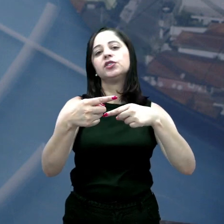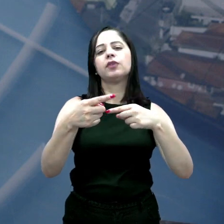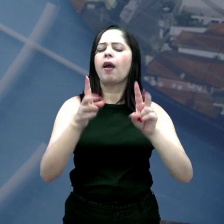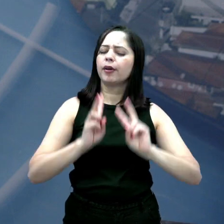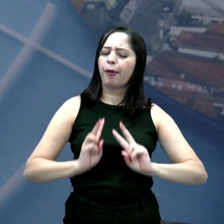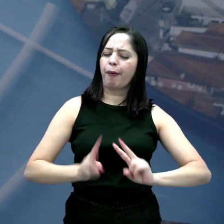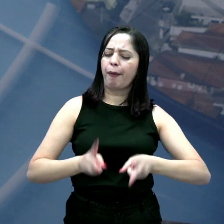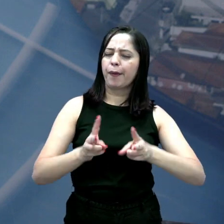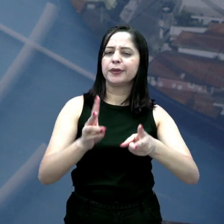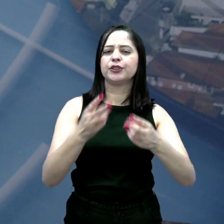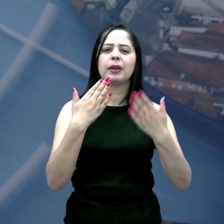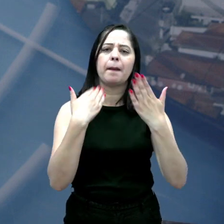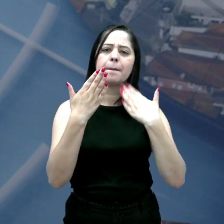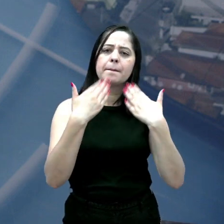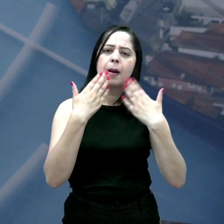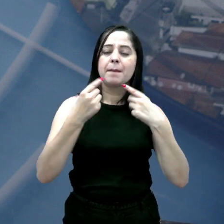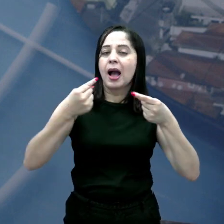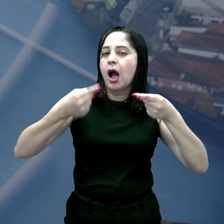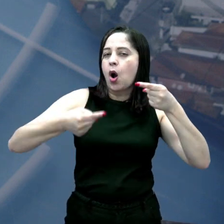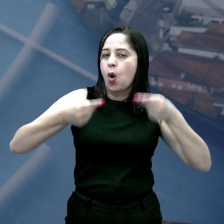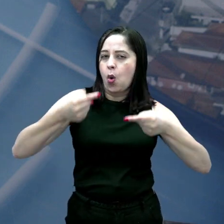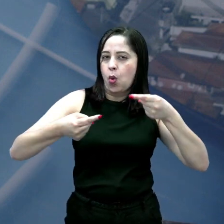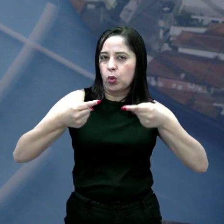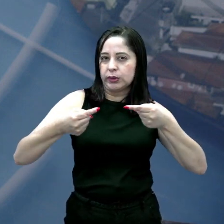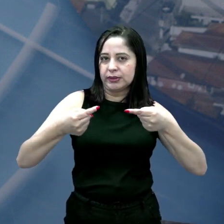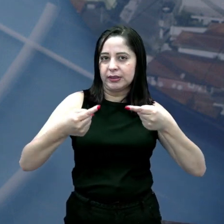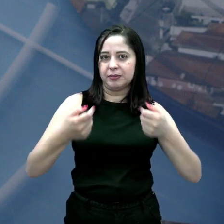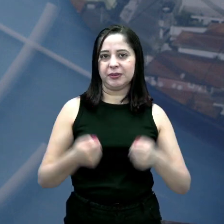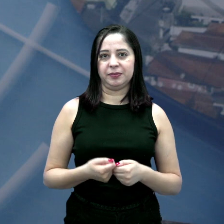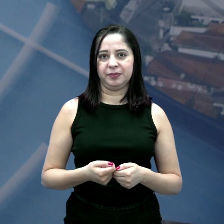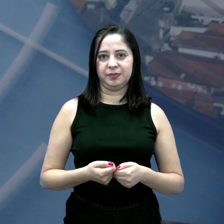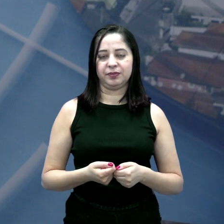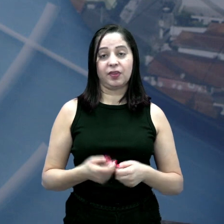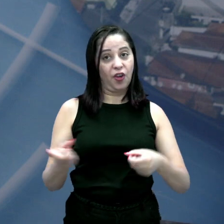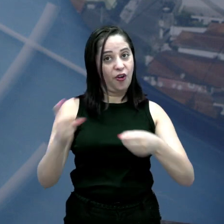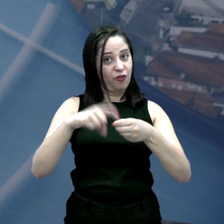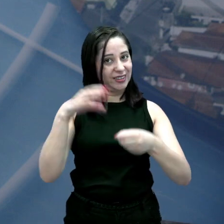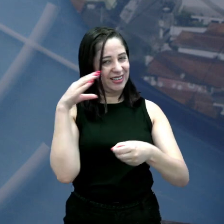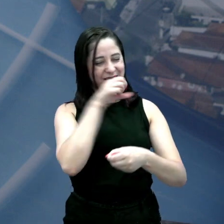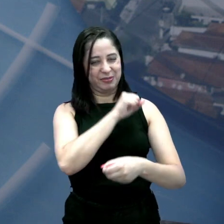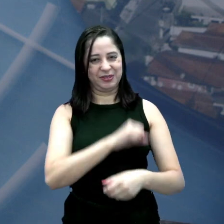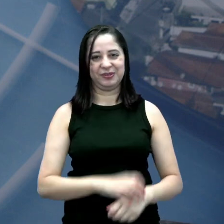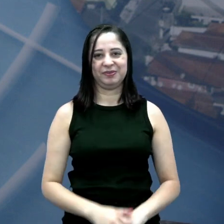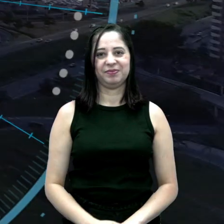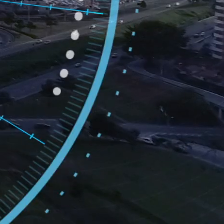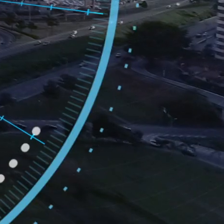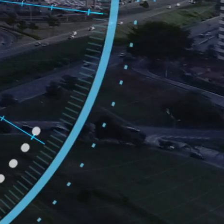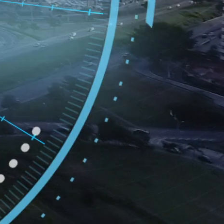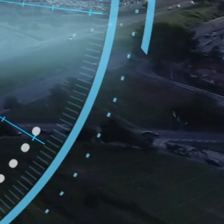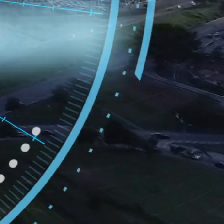retornar para continuar aqui debatendo tanto com o Guilherme quanto com o Rafael. O Diálogos volta já já.